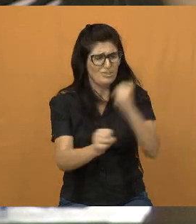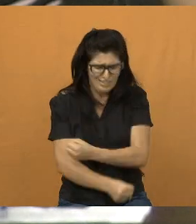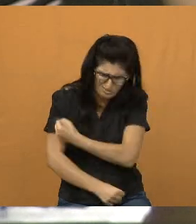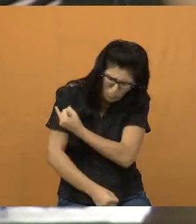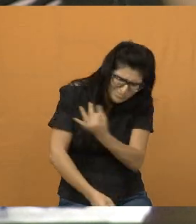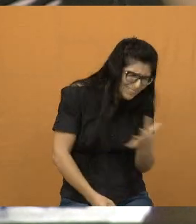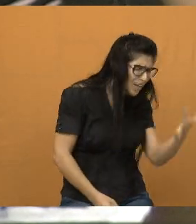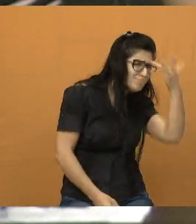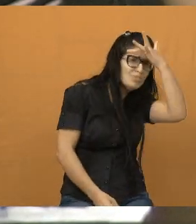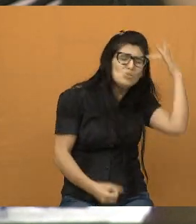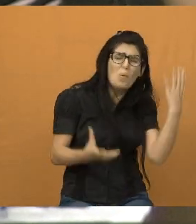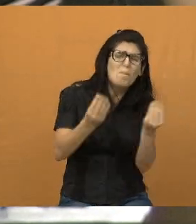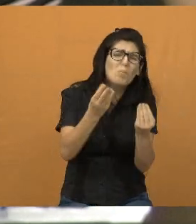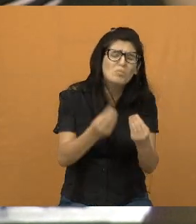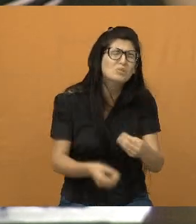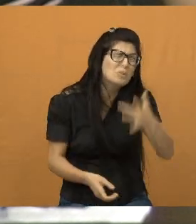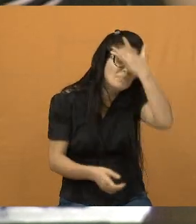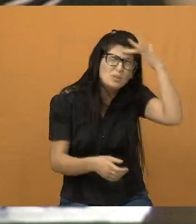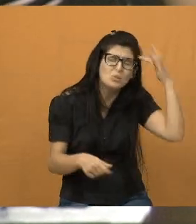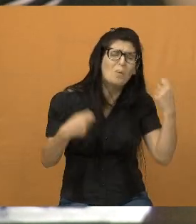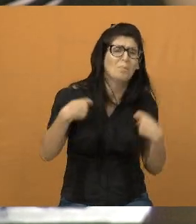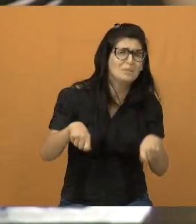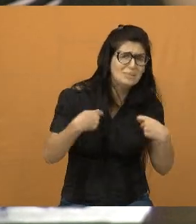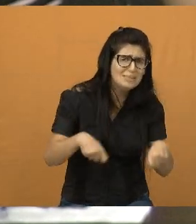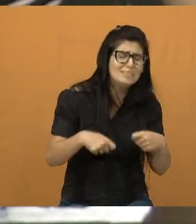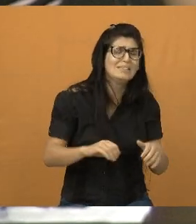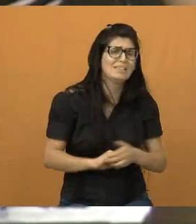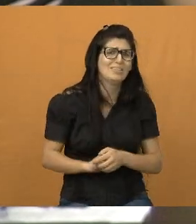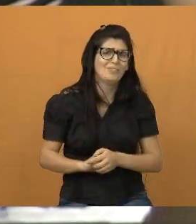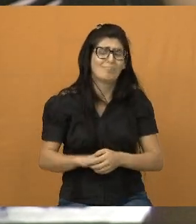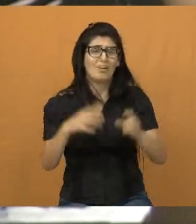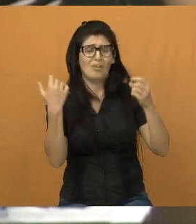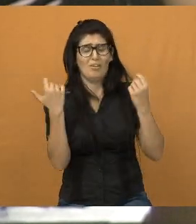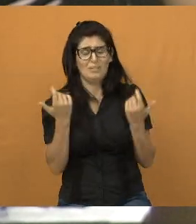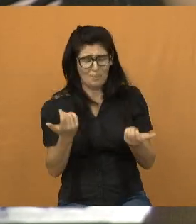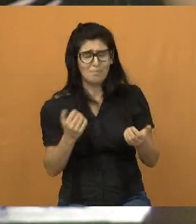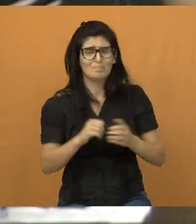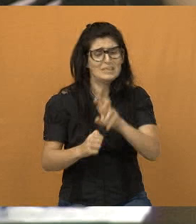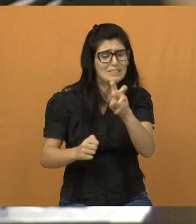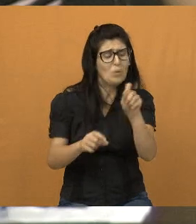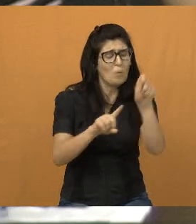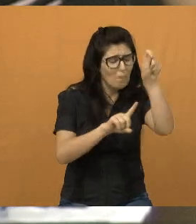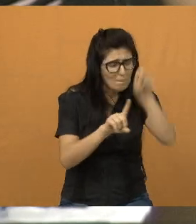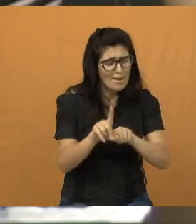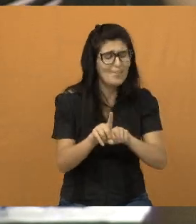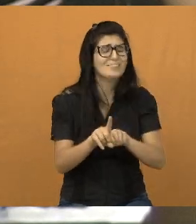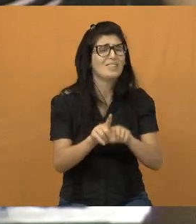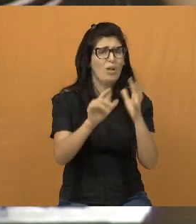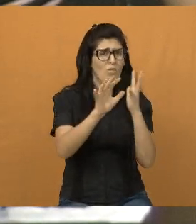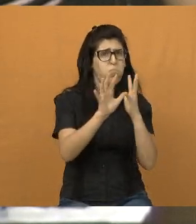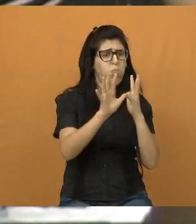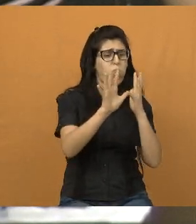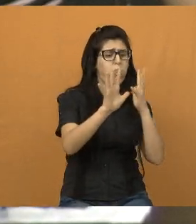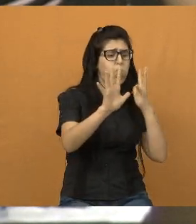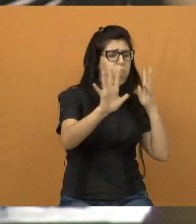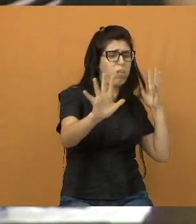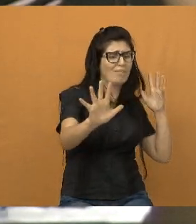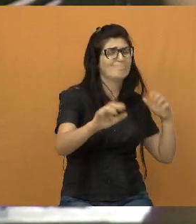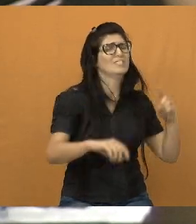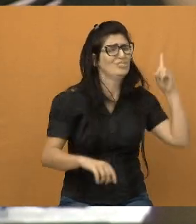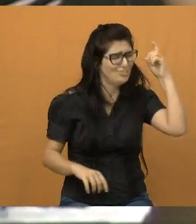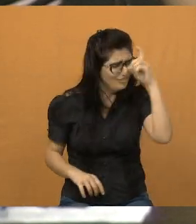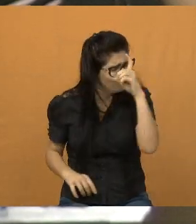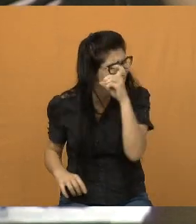mas continuaram de novembro até março, já tem mais 5 meses, né? Então, por mais que a gente faça, ainda é difícil, não é